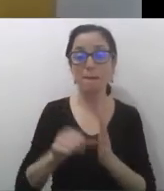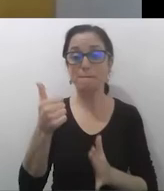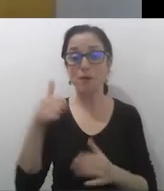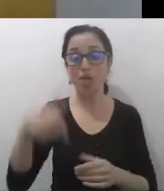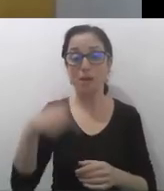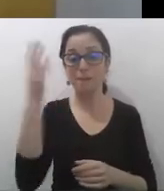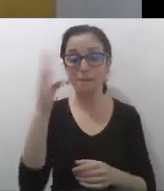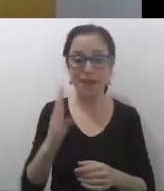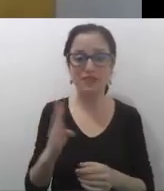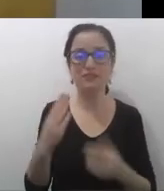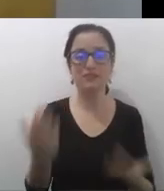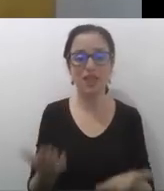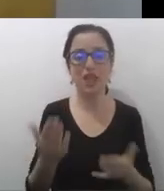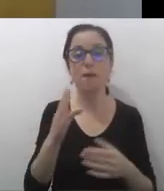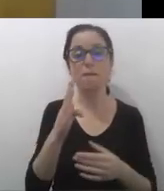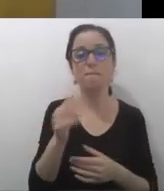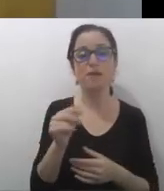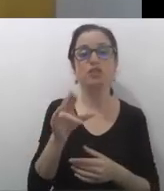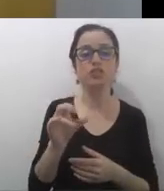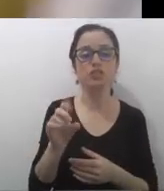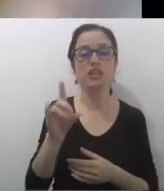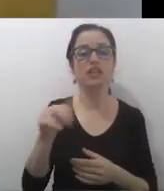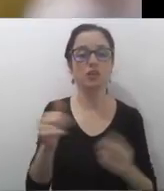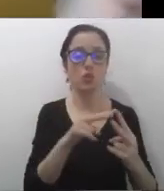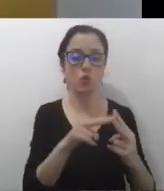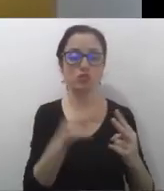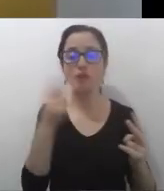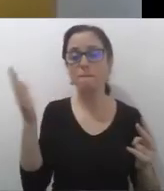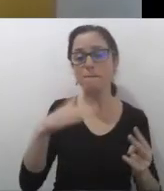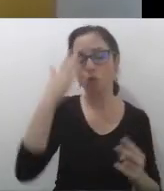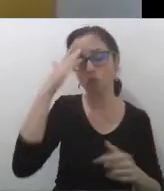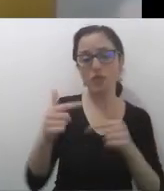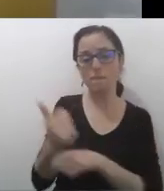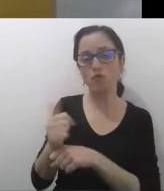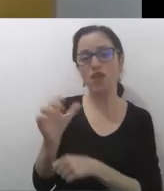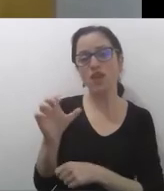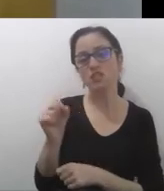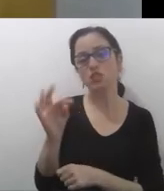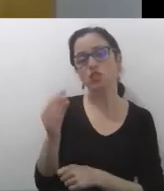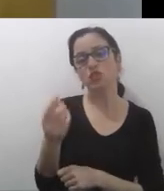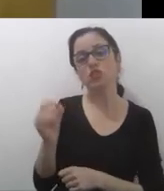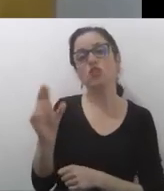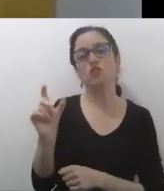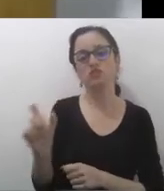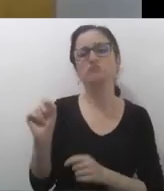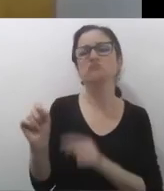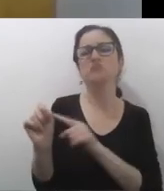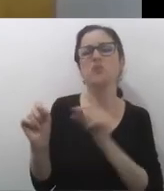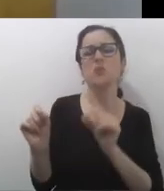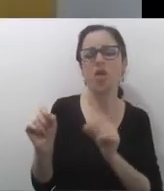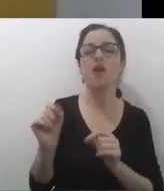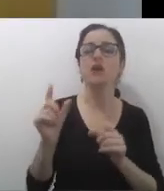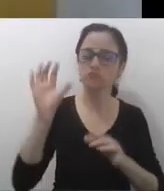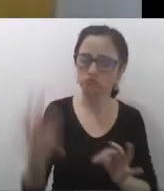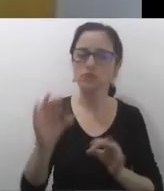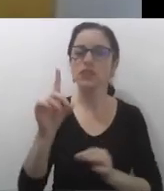sei lá, mais primária aqui no Brasil, quando o Bard e a Lina também vão falar mal dos estofadores. Quem eram os